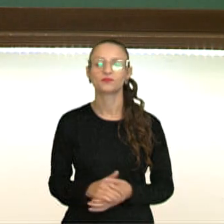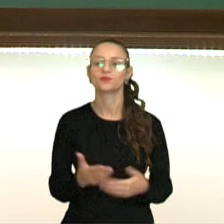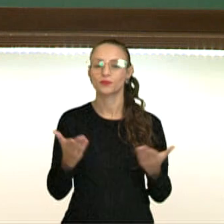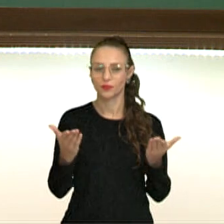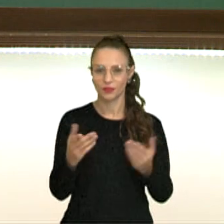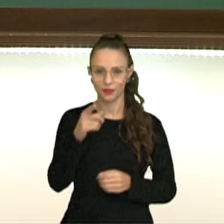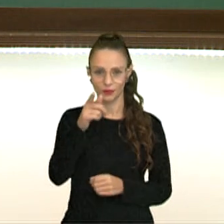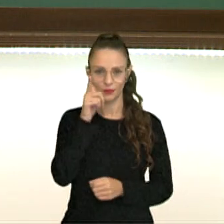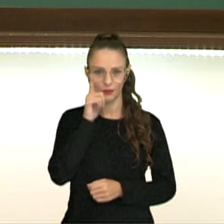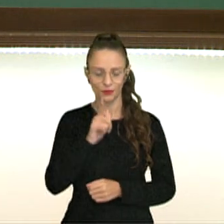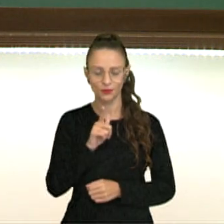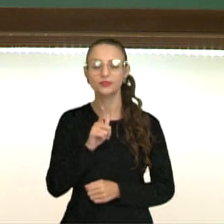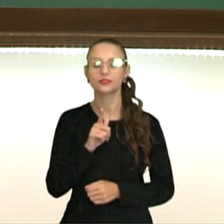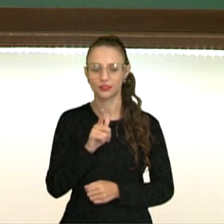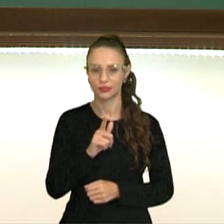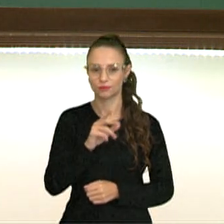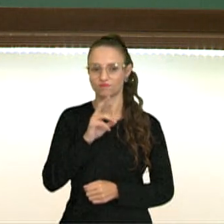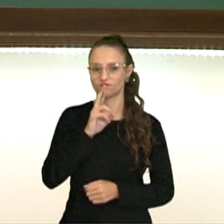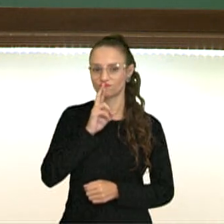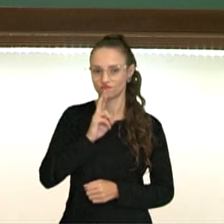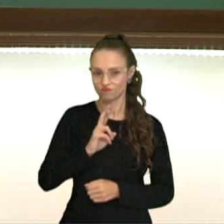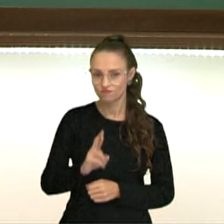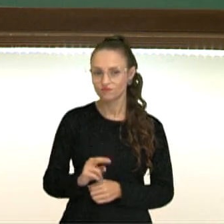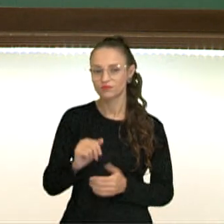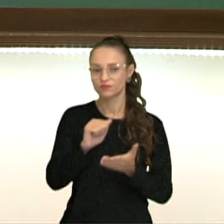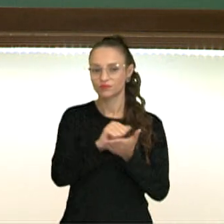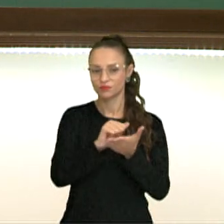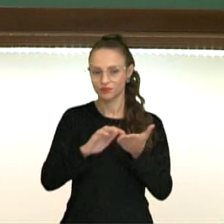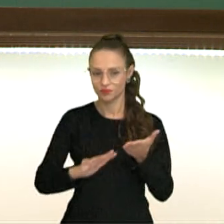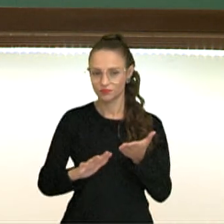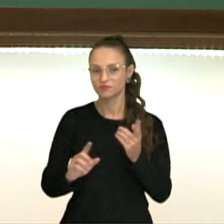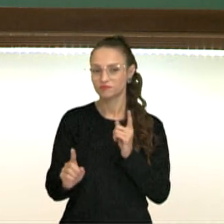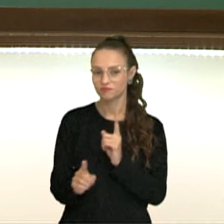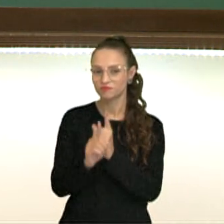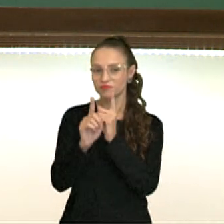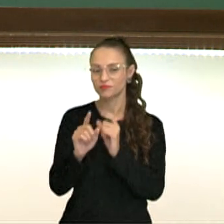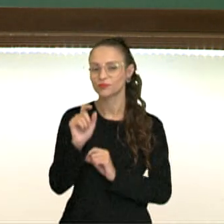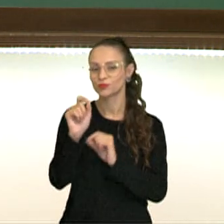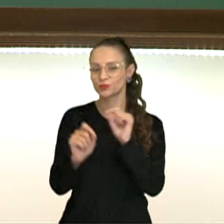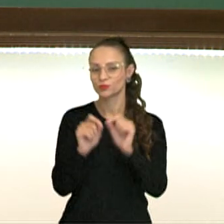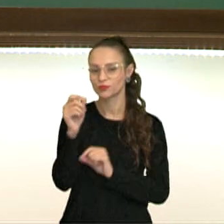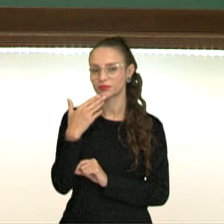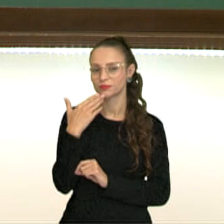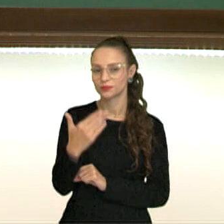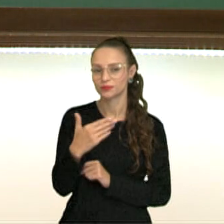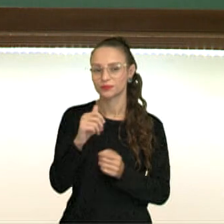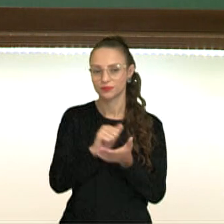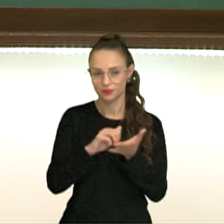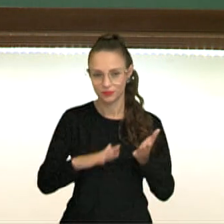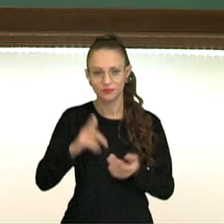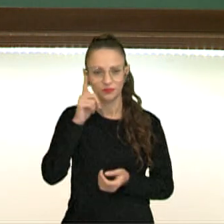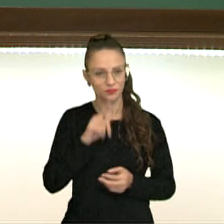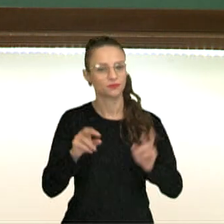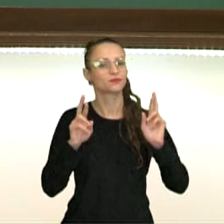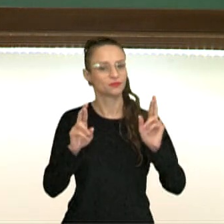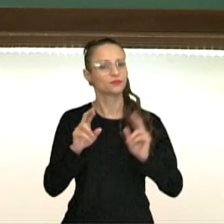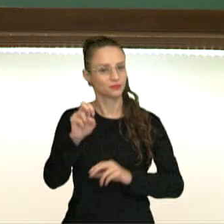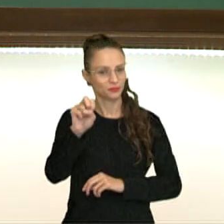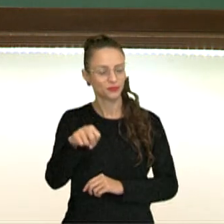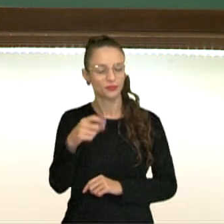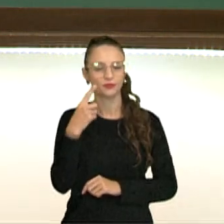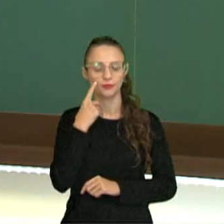aí, você conseguiu então fazer a correta identificação aqui solicitada na atividade? Conseguiu? Espero que sim.